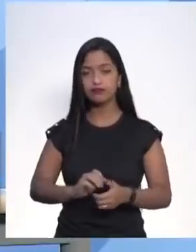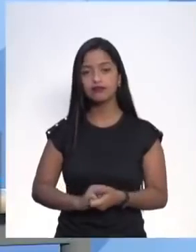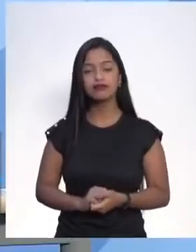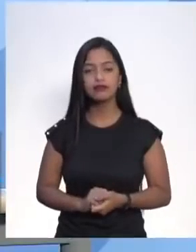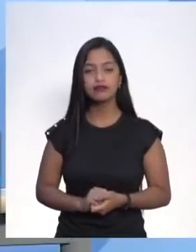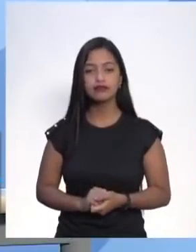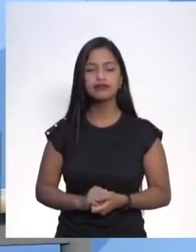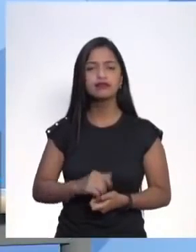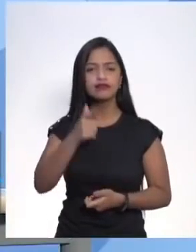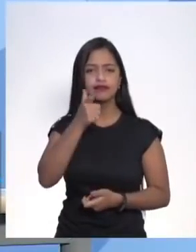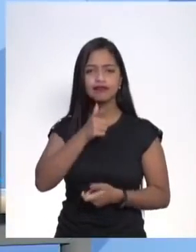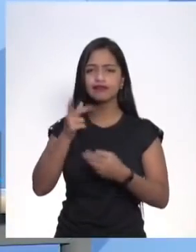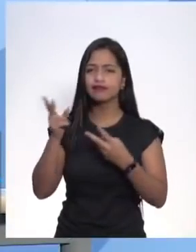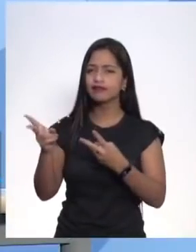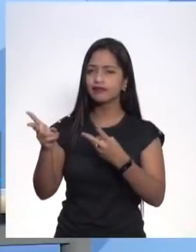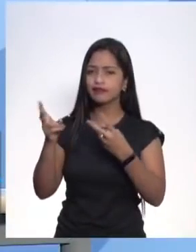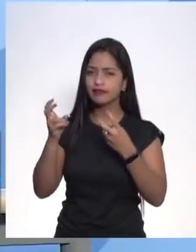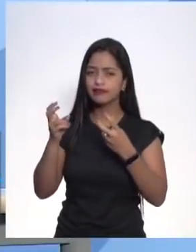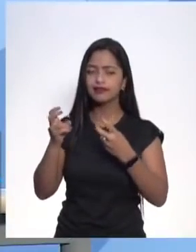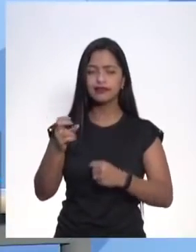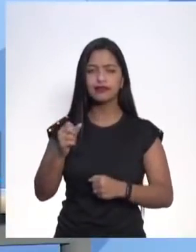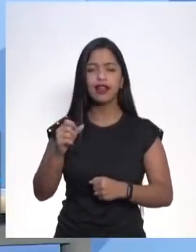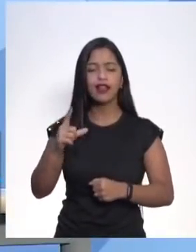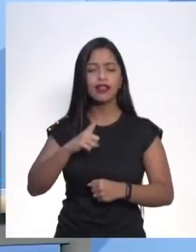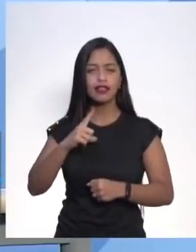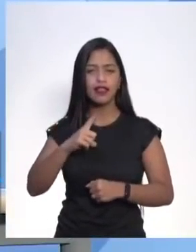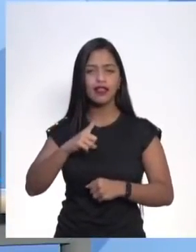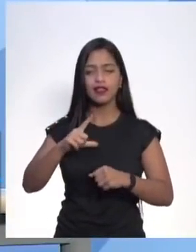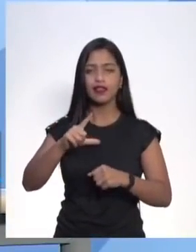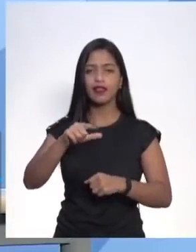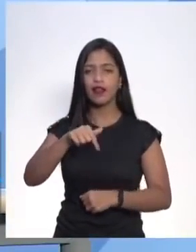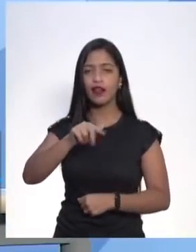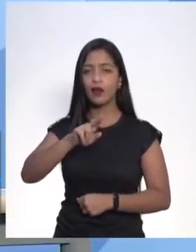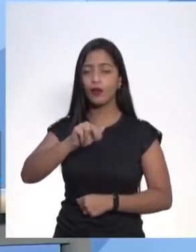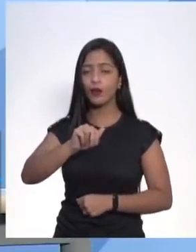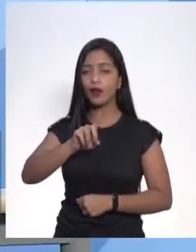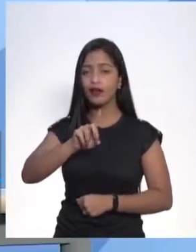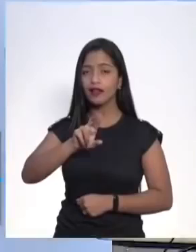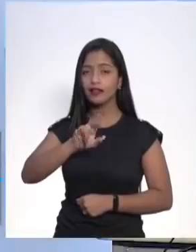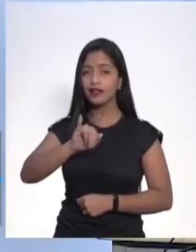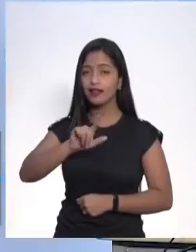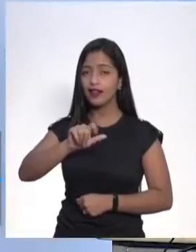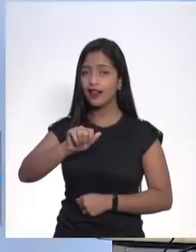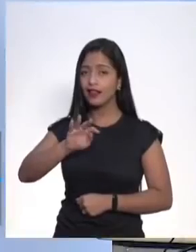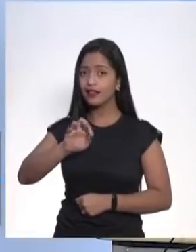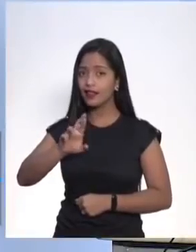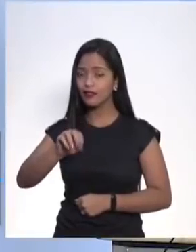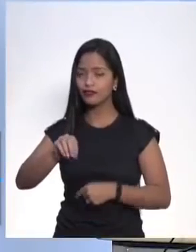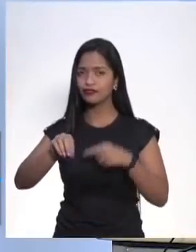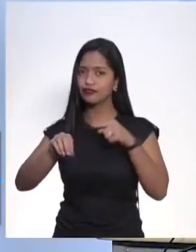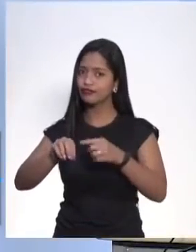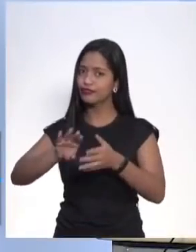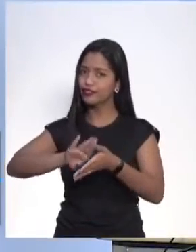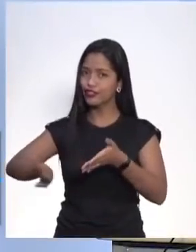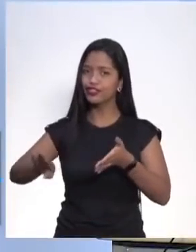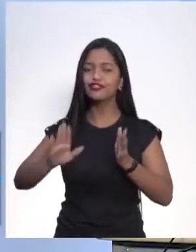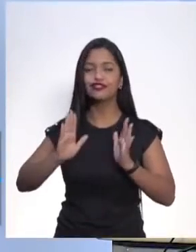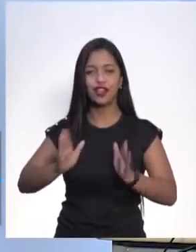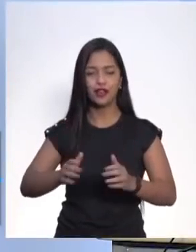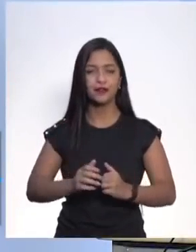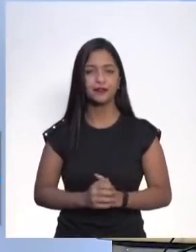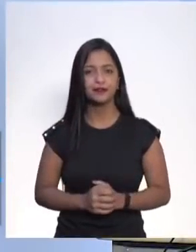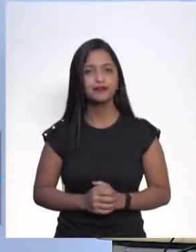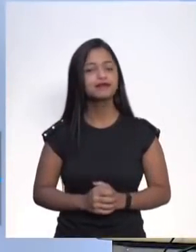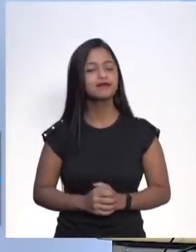em uma das opções tem um quadrilátero, ou seja... Já posso descartar essa, né? Sim. Então, se eu souber o que é quadrilátero,